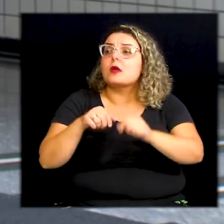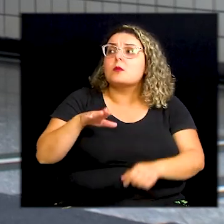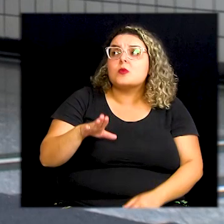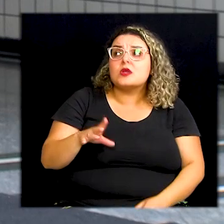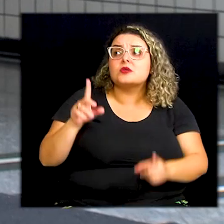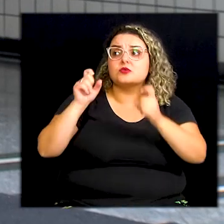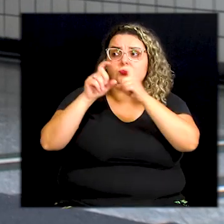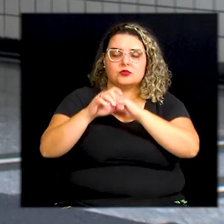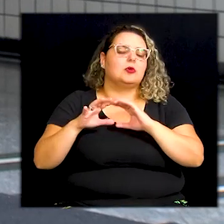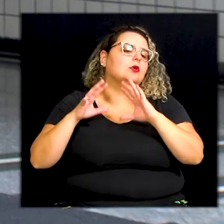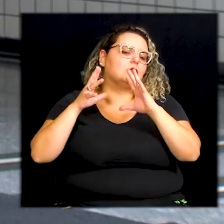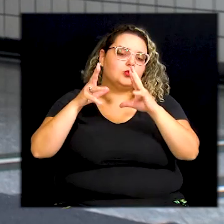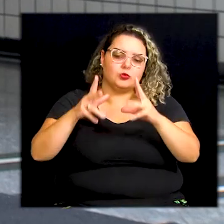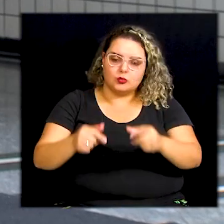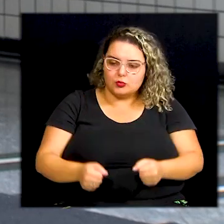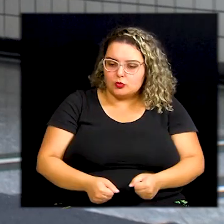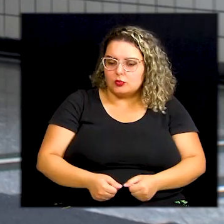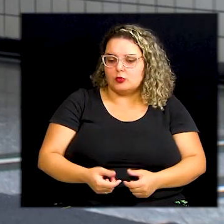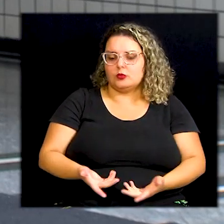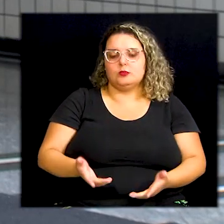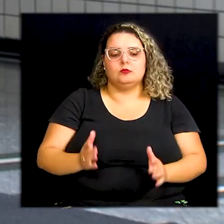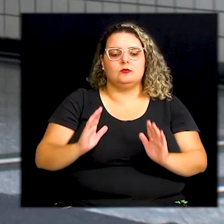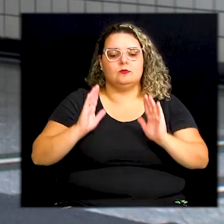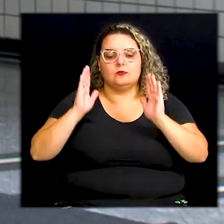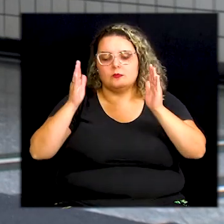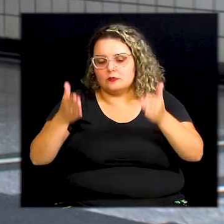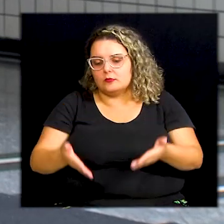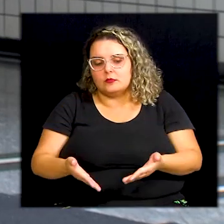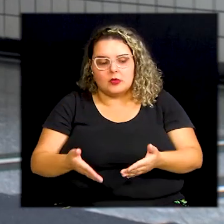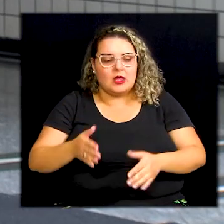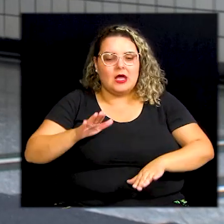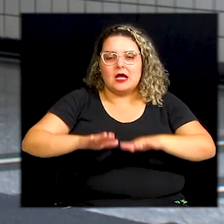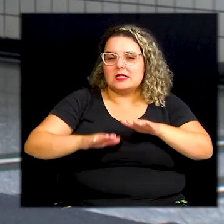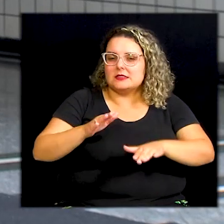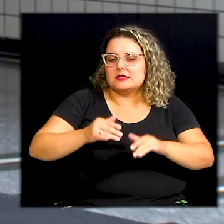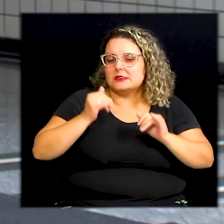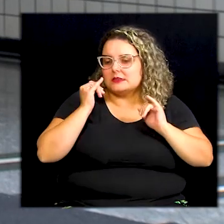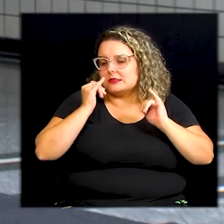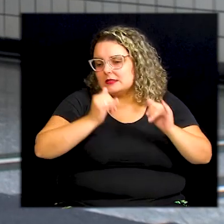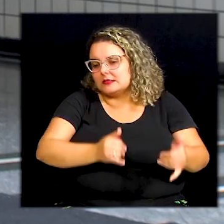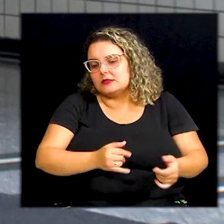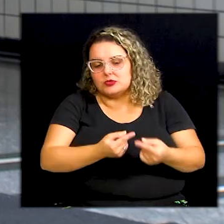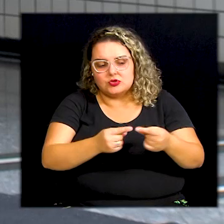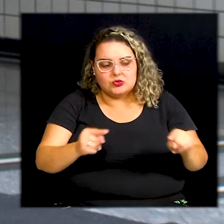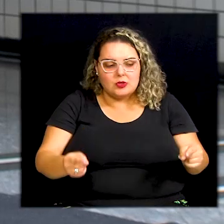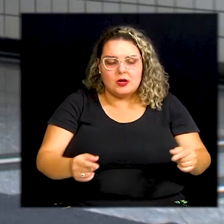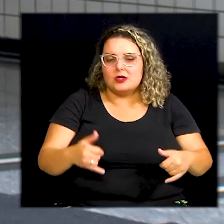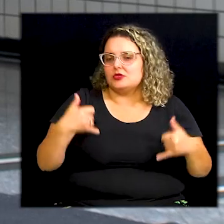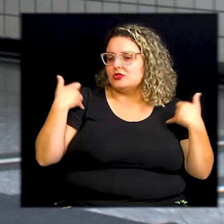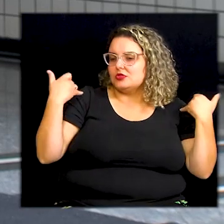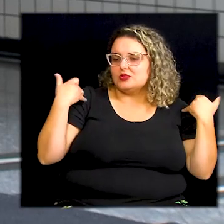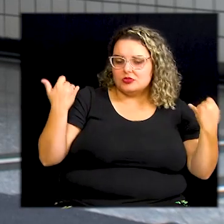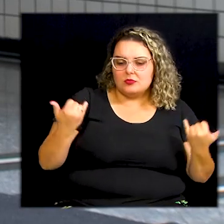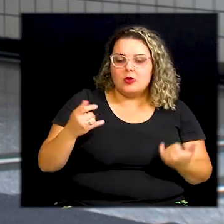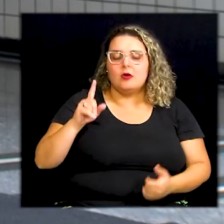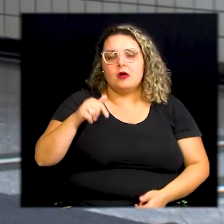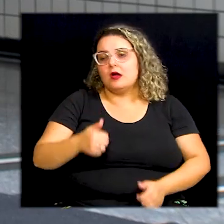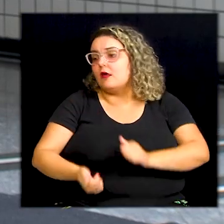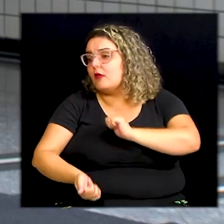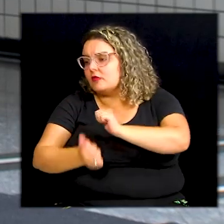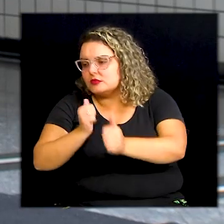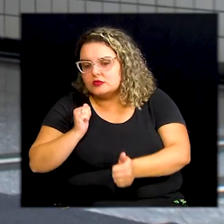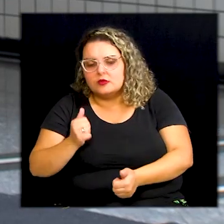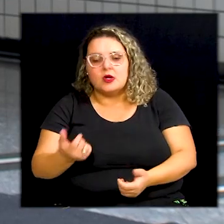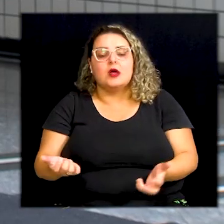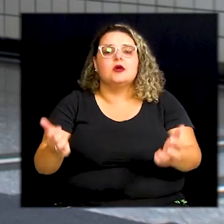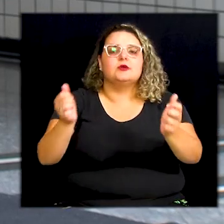difícil? E aí engloba tudo. É abdicar de churrasco, às vezes de família, de aniversário, é mesmo o futebol,